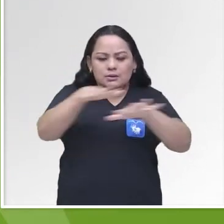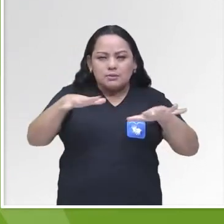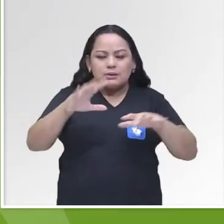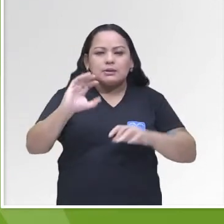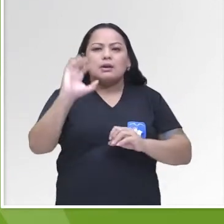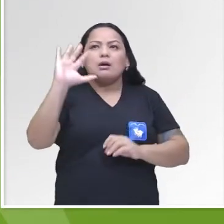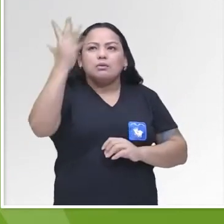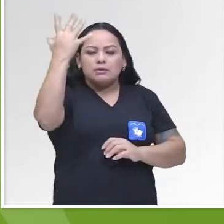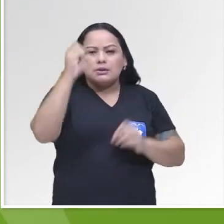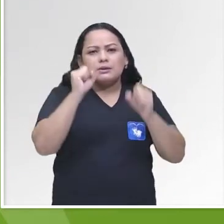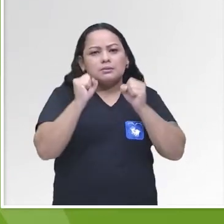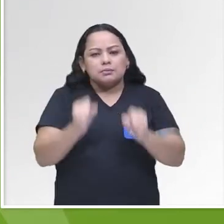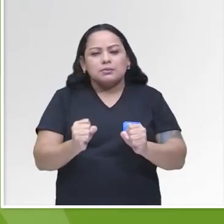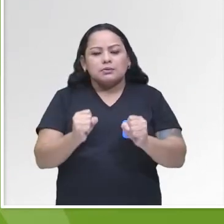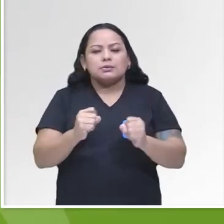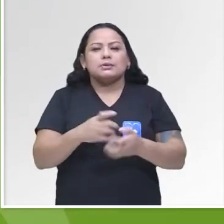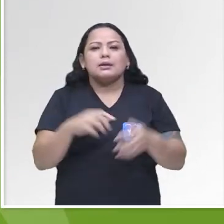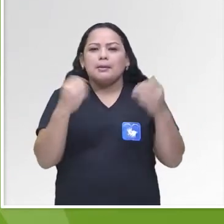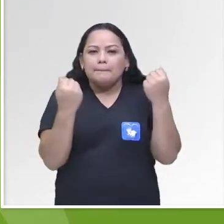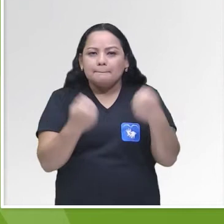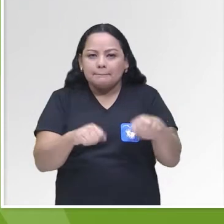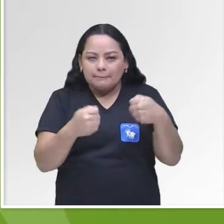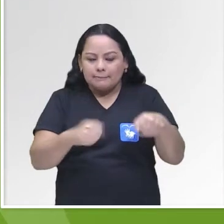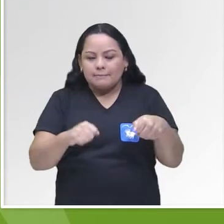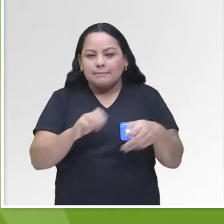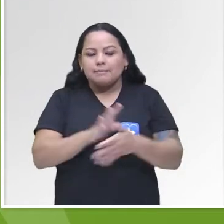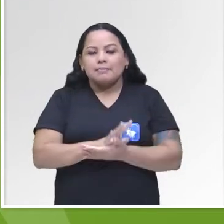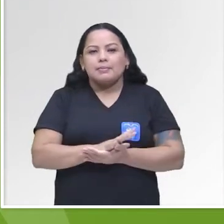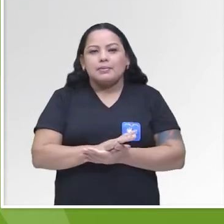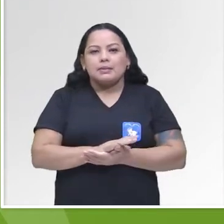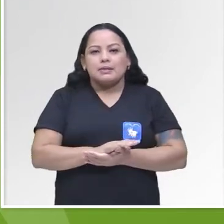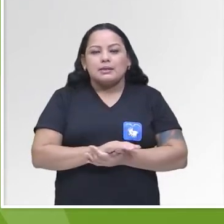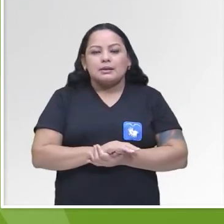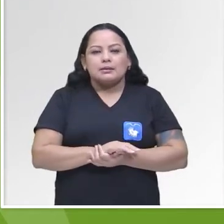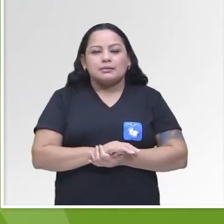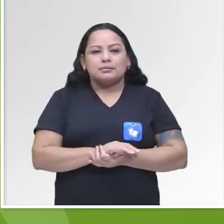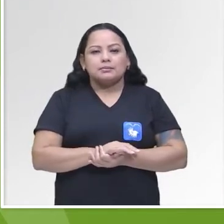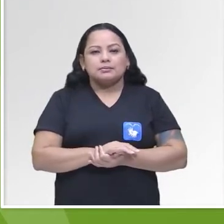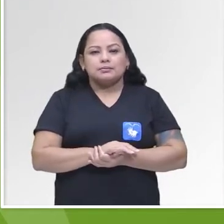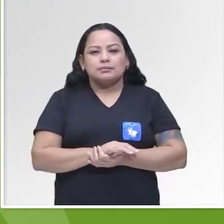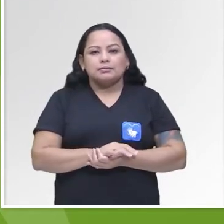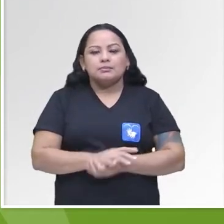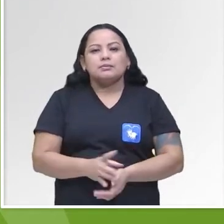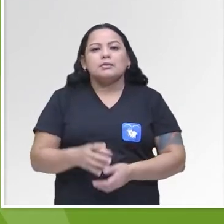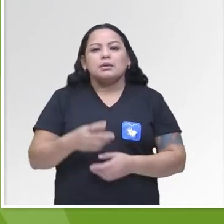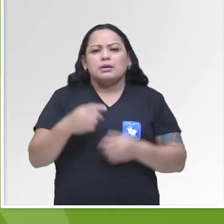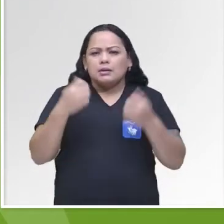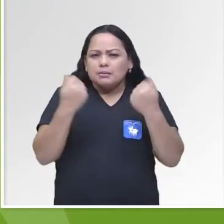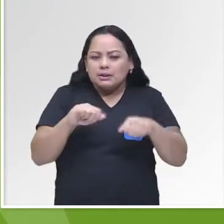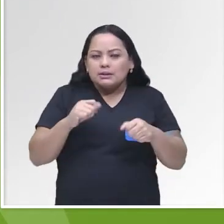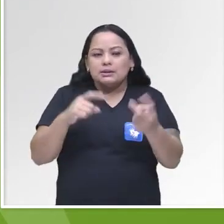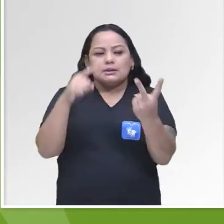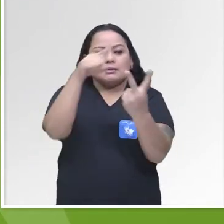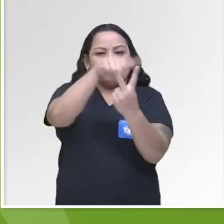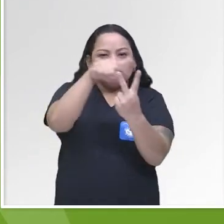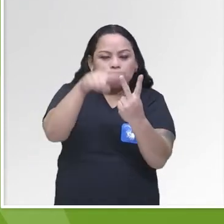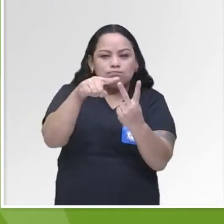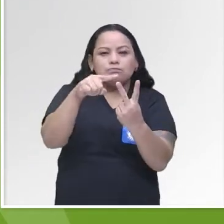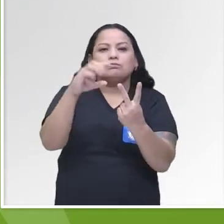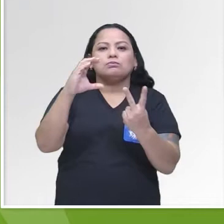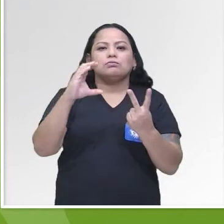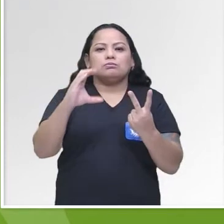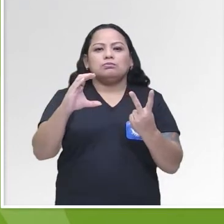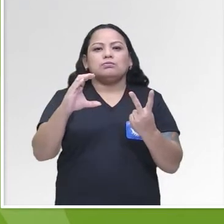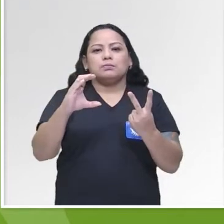ocorra, é necessário que pelo menos 2 carbonos, isso aqui é